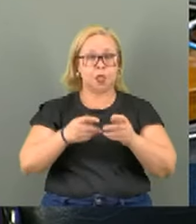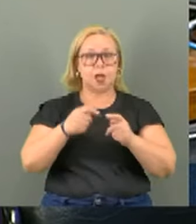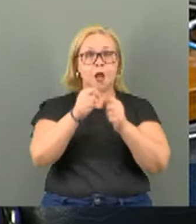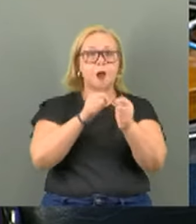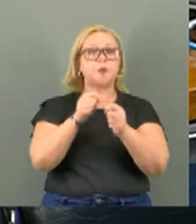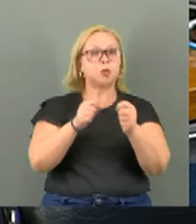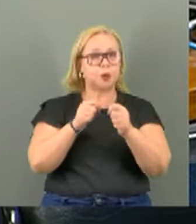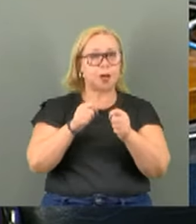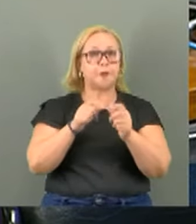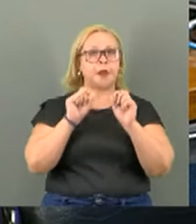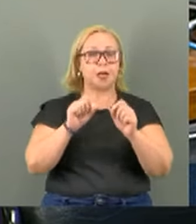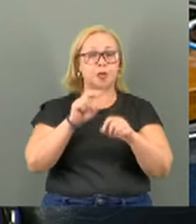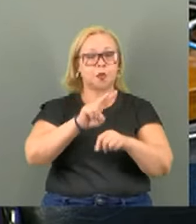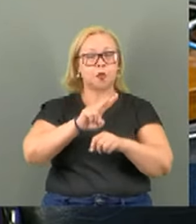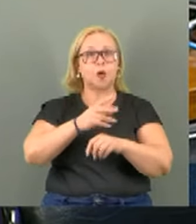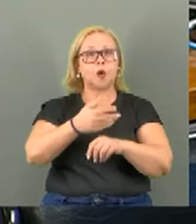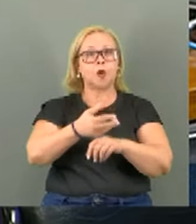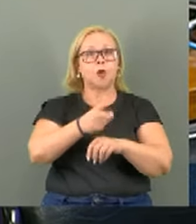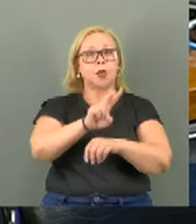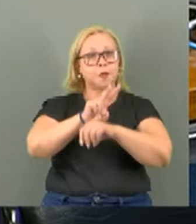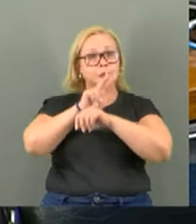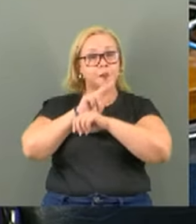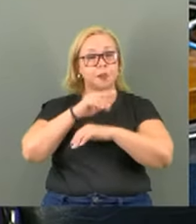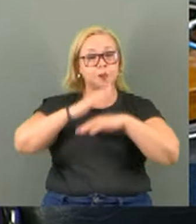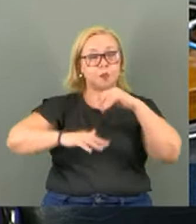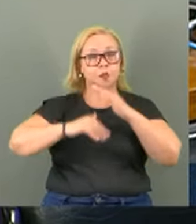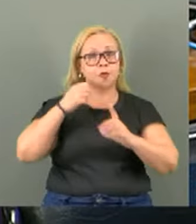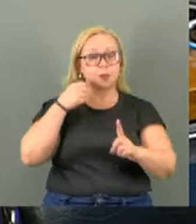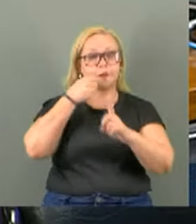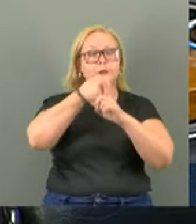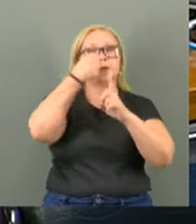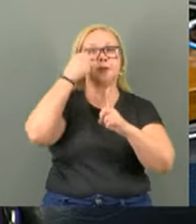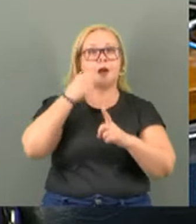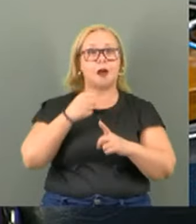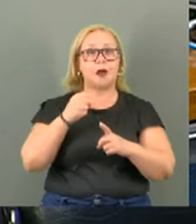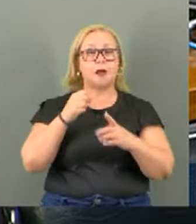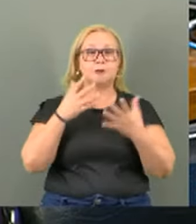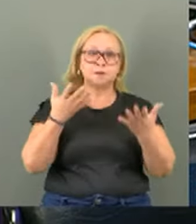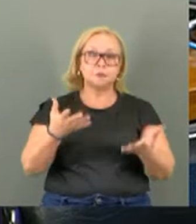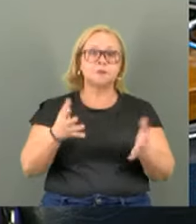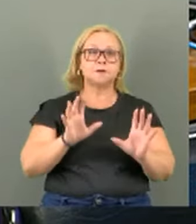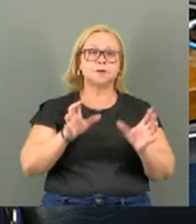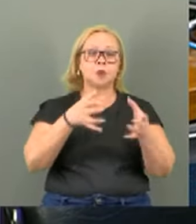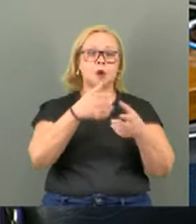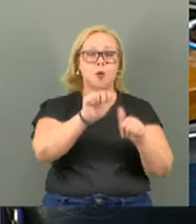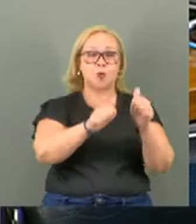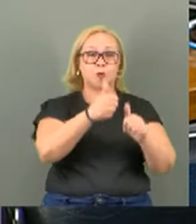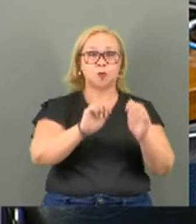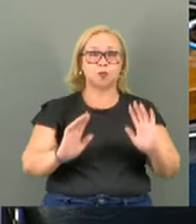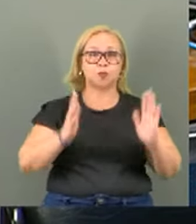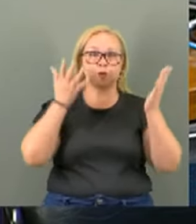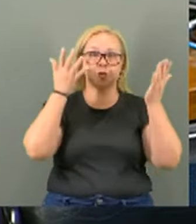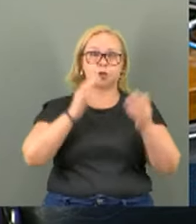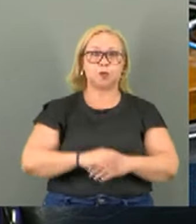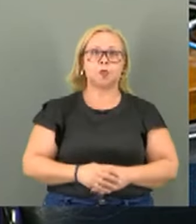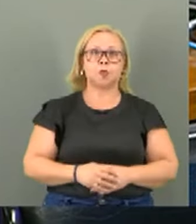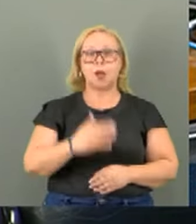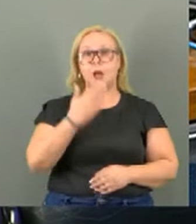monitoramento e prevenção de práticas que possam afetar a integridade dos eventos esportivos. Diante disso, faço aqui